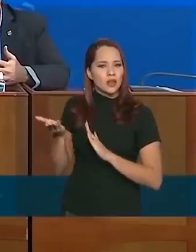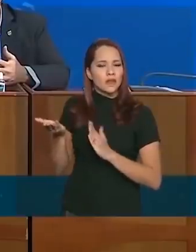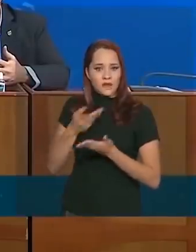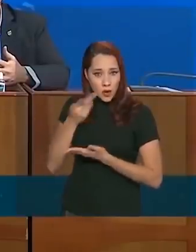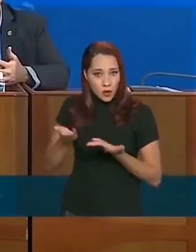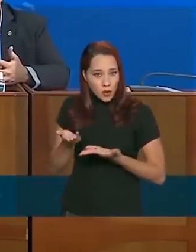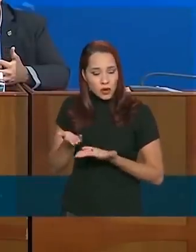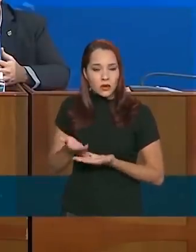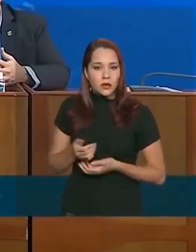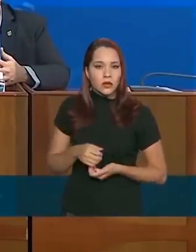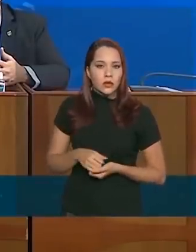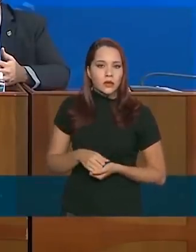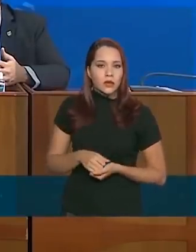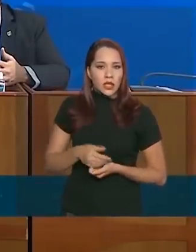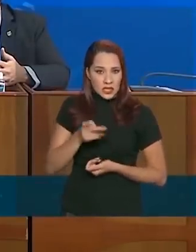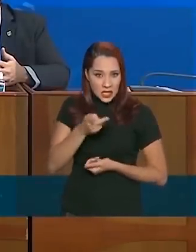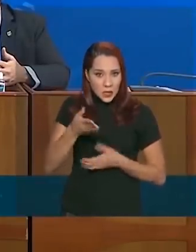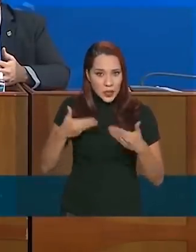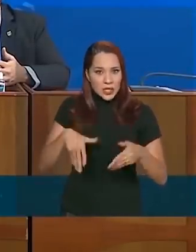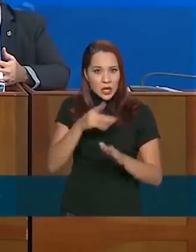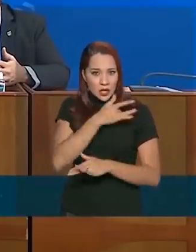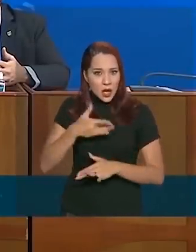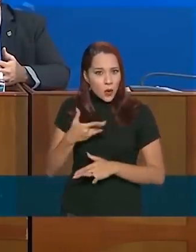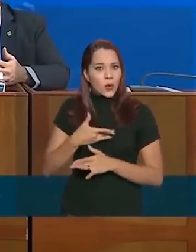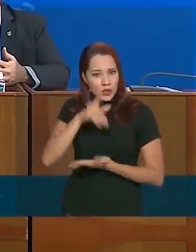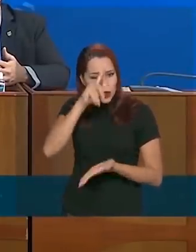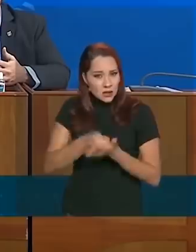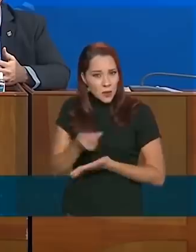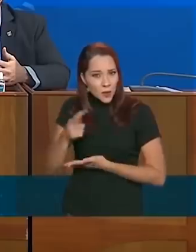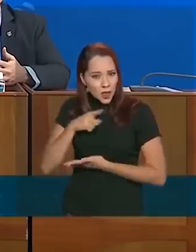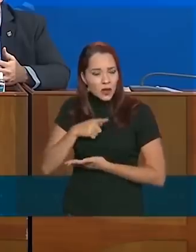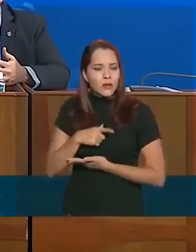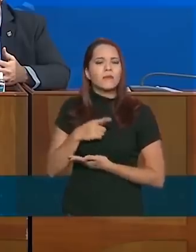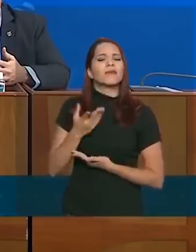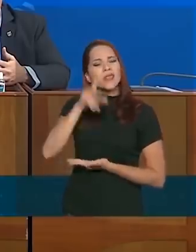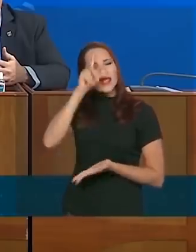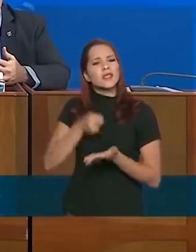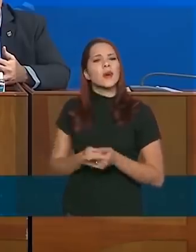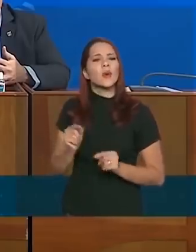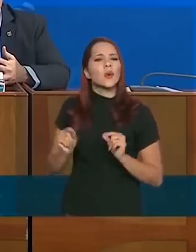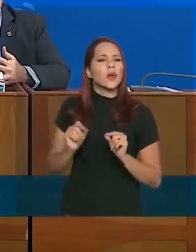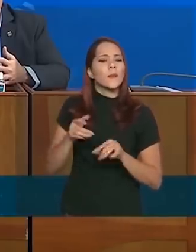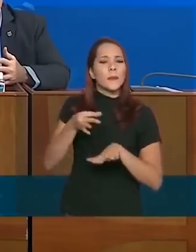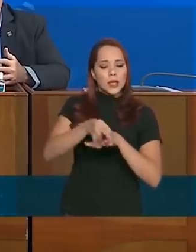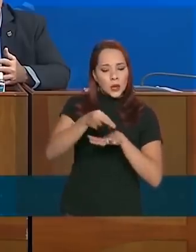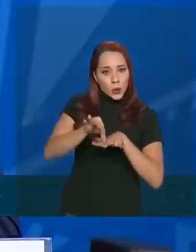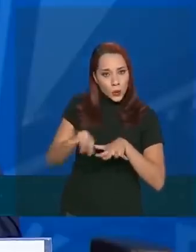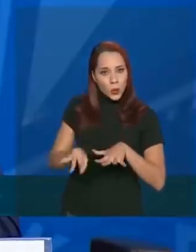Falou agora. Queria saber se isso passou pelo Ministério da Saúde. Decisão de quem é quem é